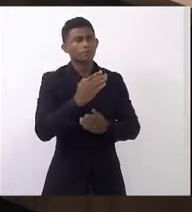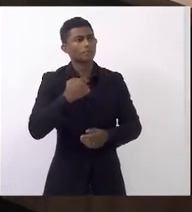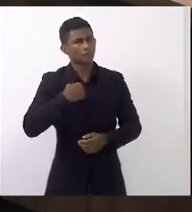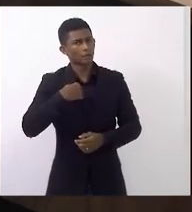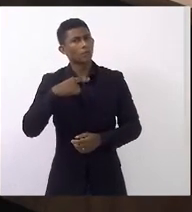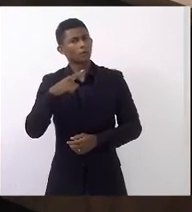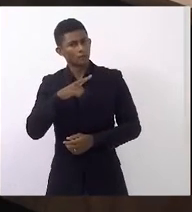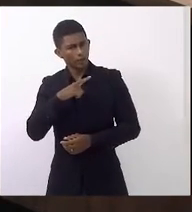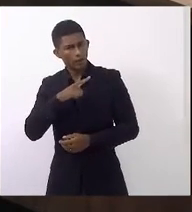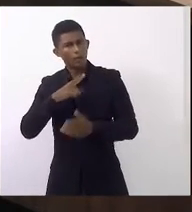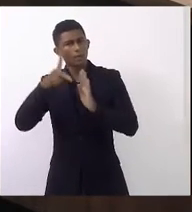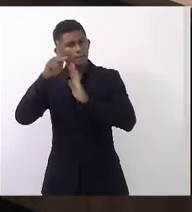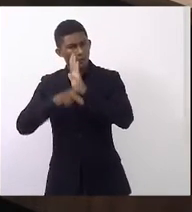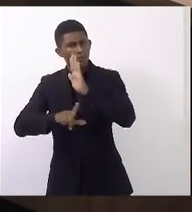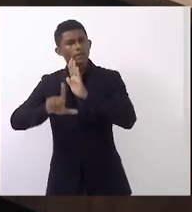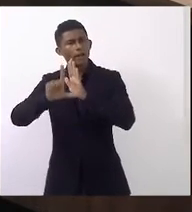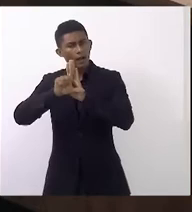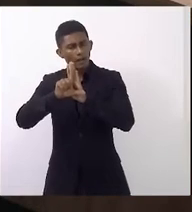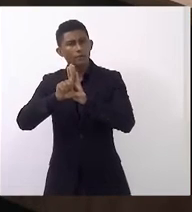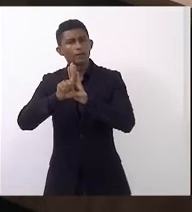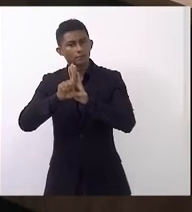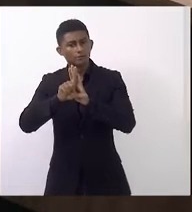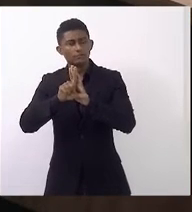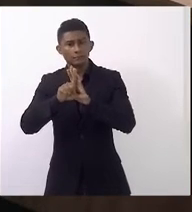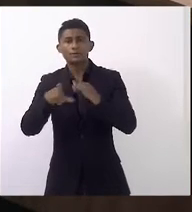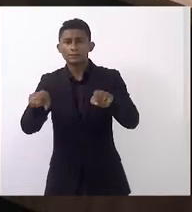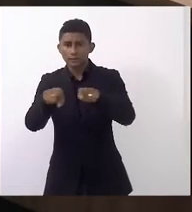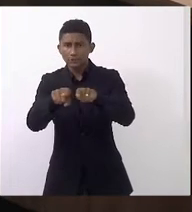lei que também busca proteger esse sistema